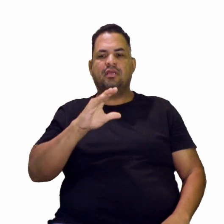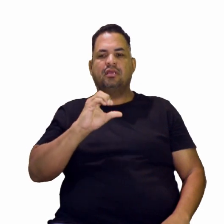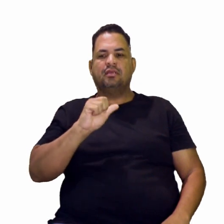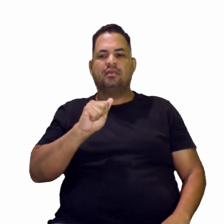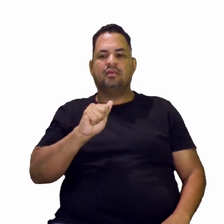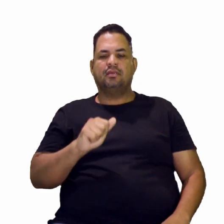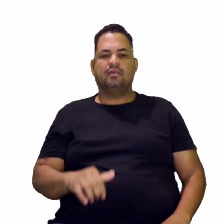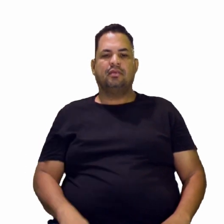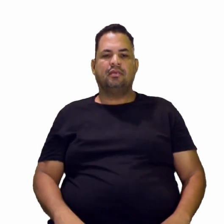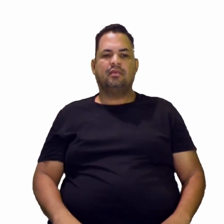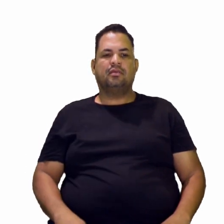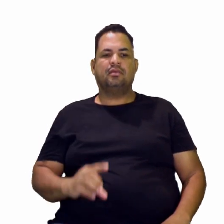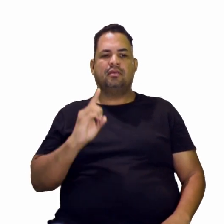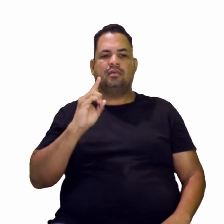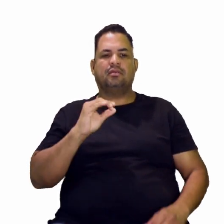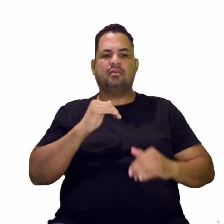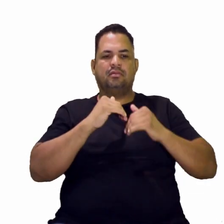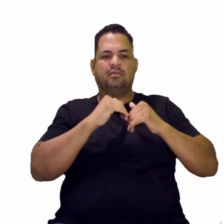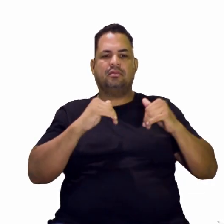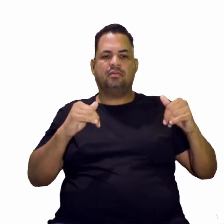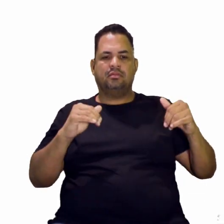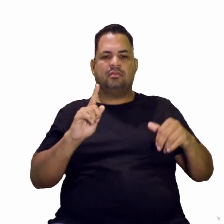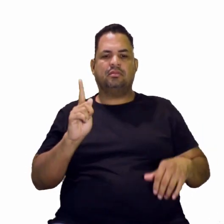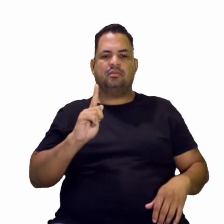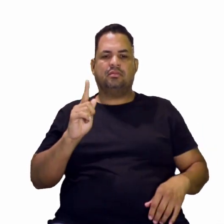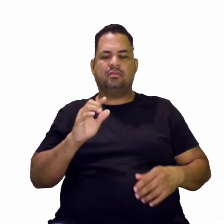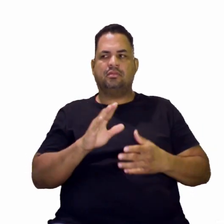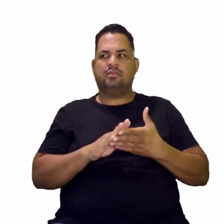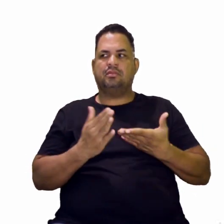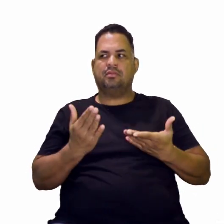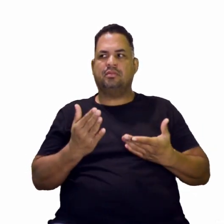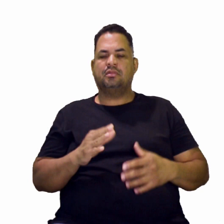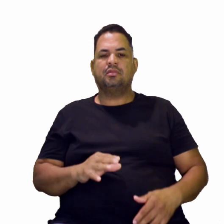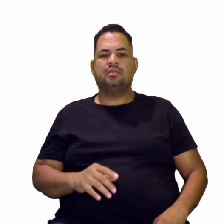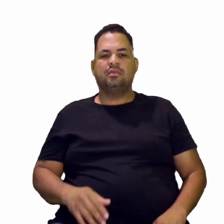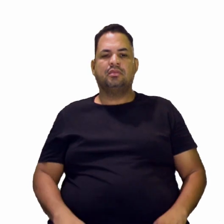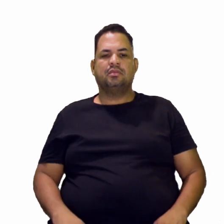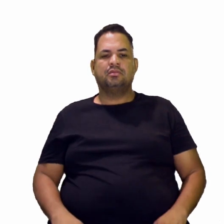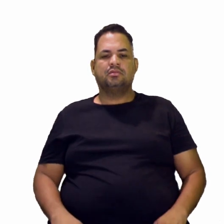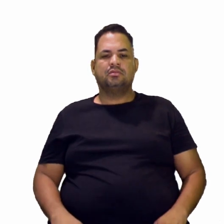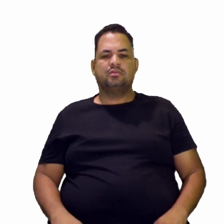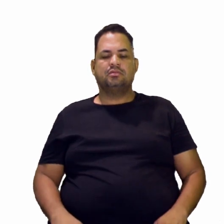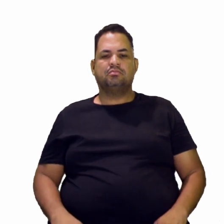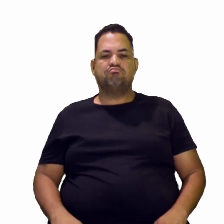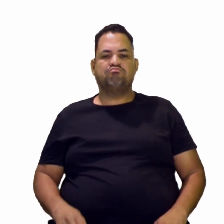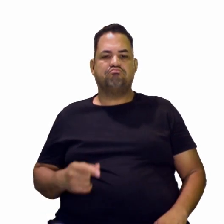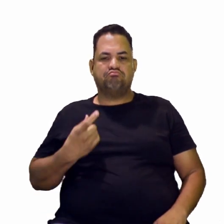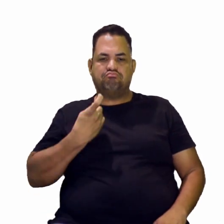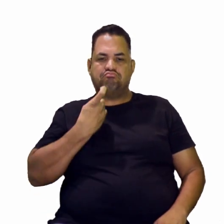essa. D. Isolamento geográfico dos peixes. Não, isso aqui não.